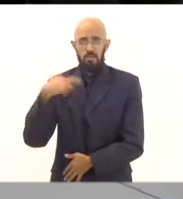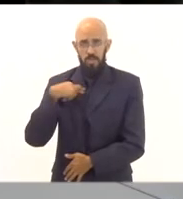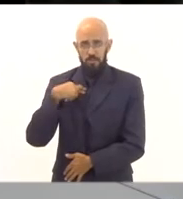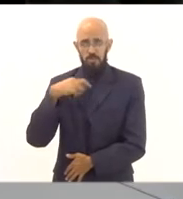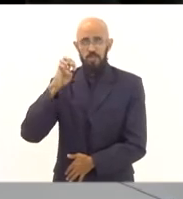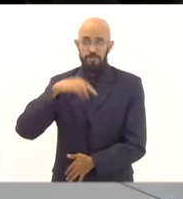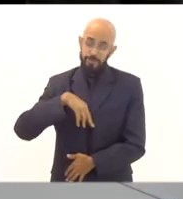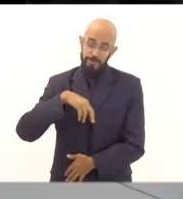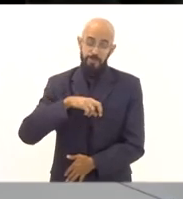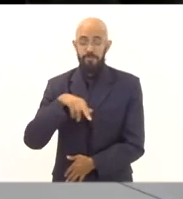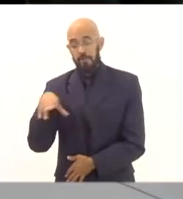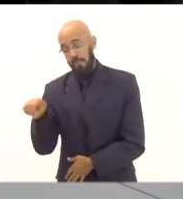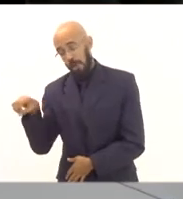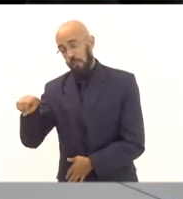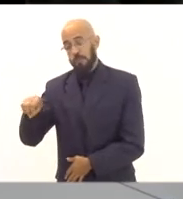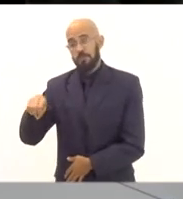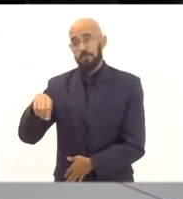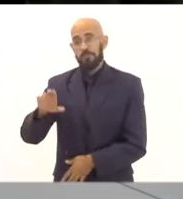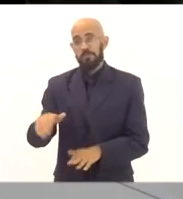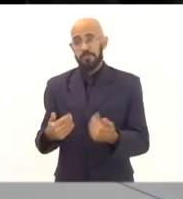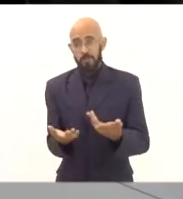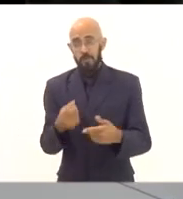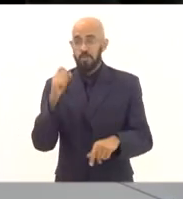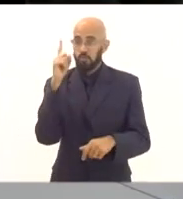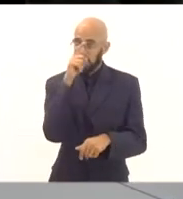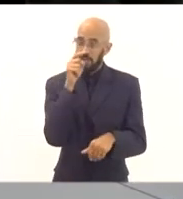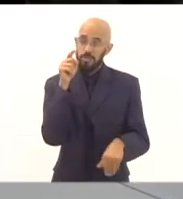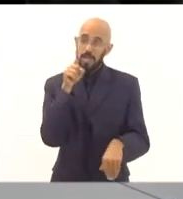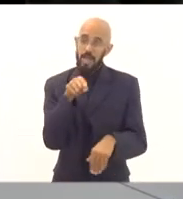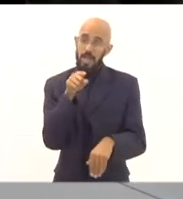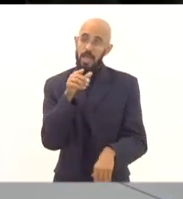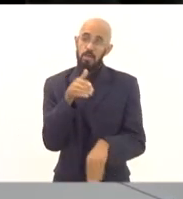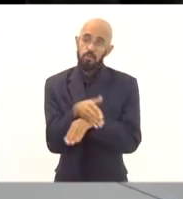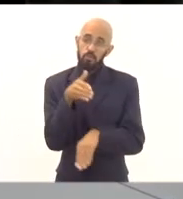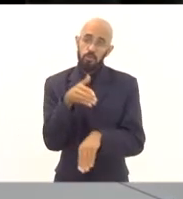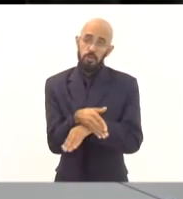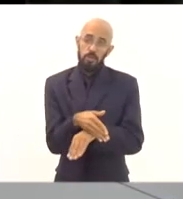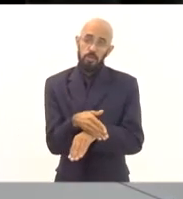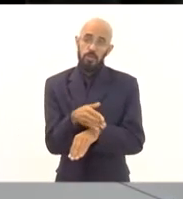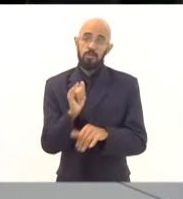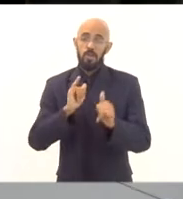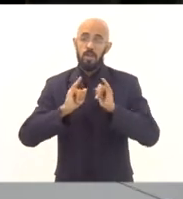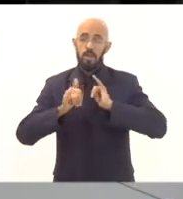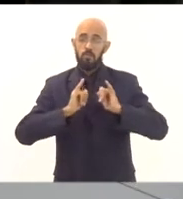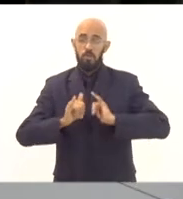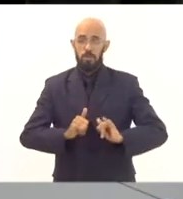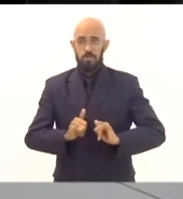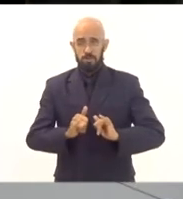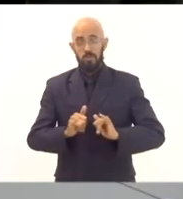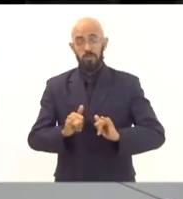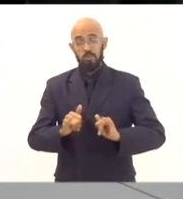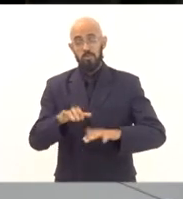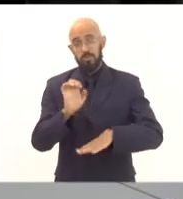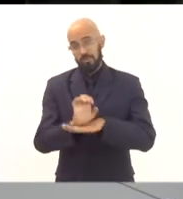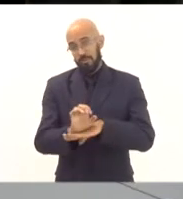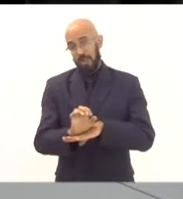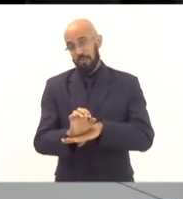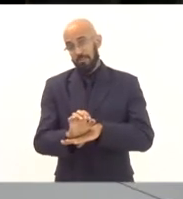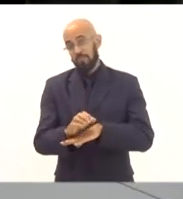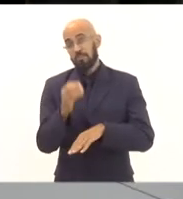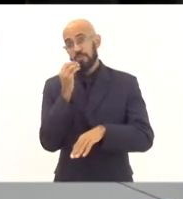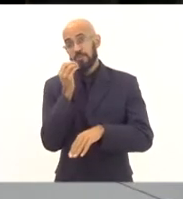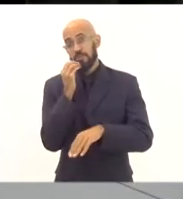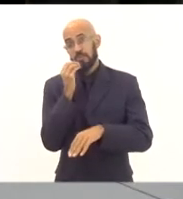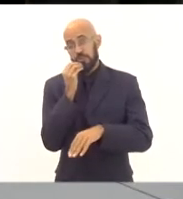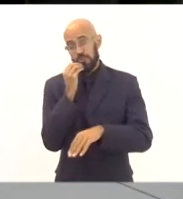então você tinha grande dificuldade exatamente no acesso às informações que o Estado tem deveria ter né então